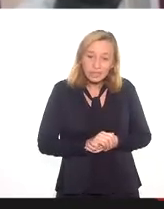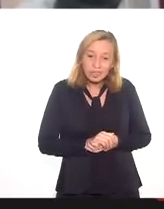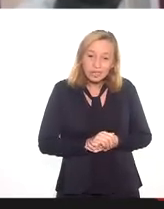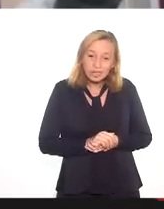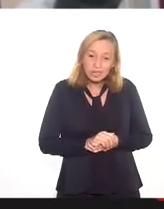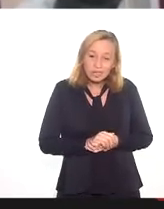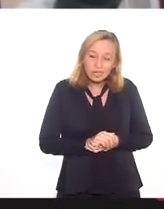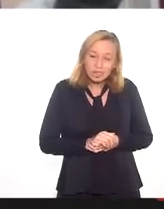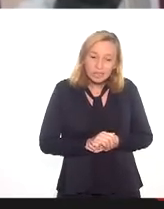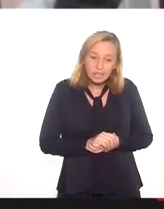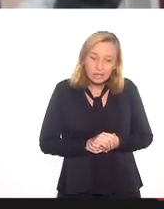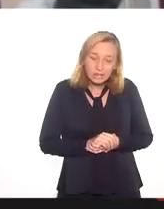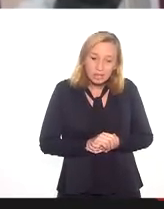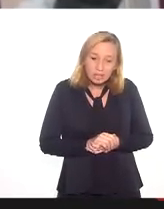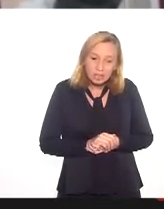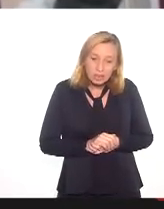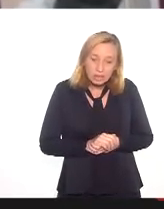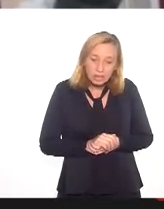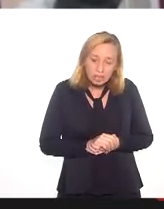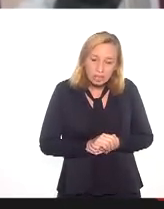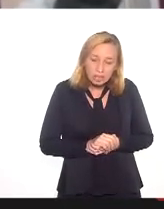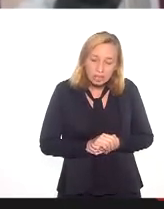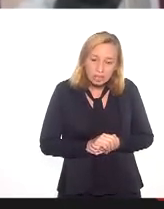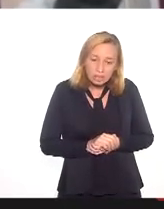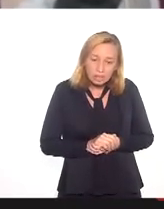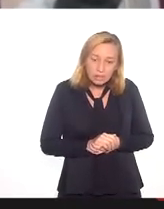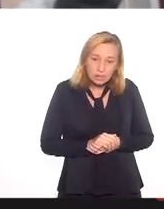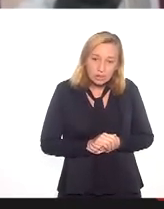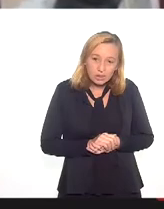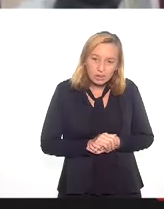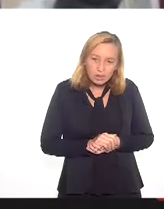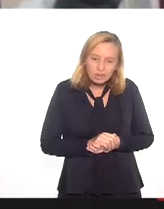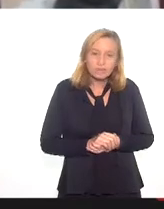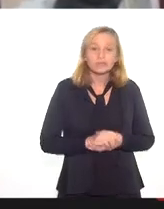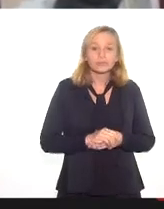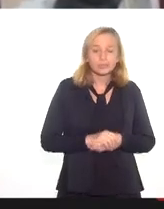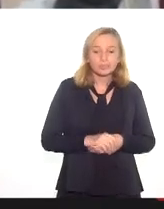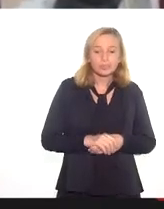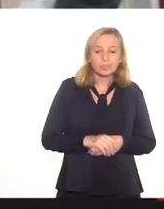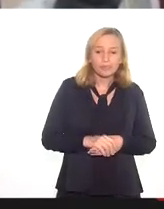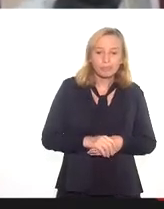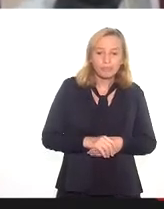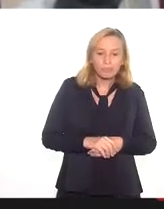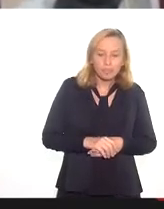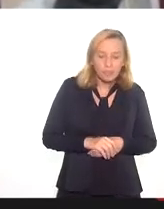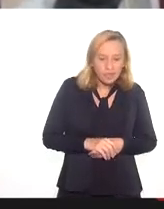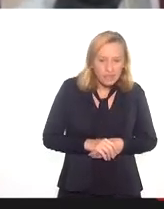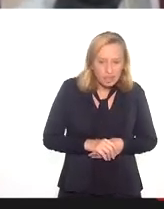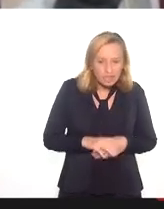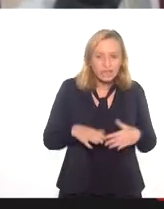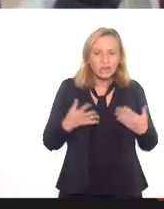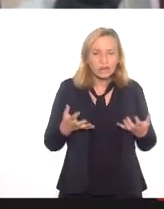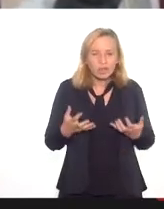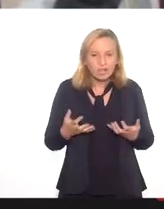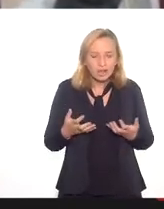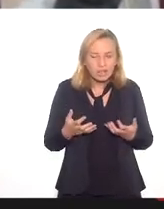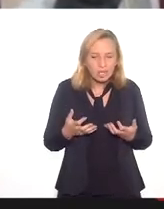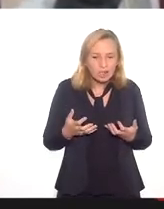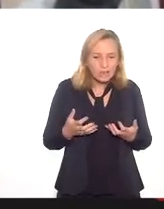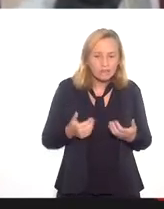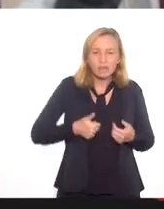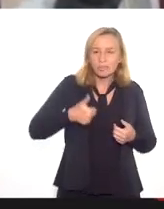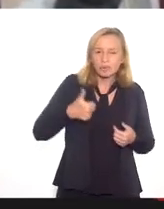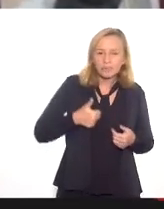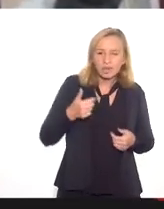Ferreira, da rede brasileira da Arena Básica, e quero lhe dizer, primeiro, a